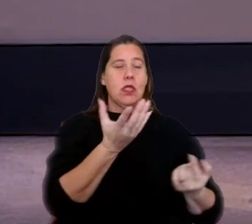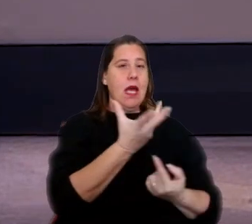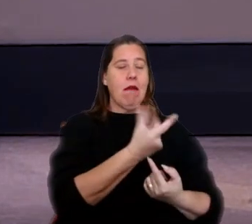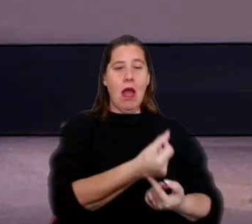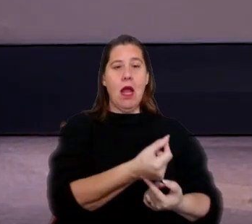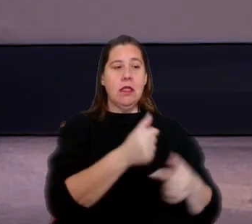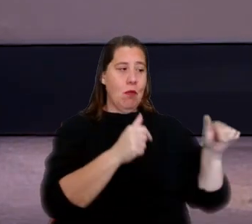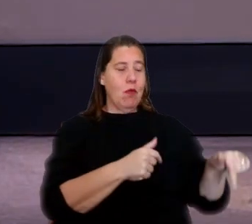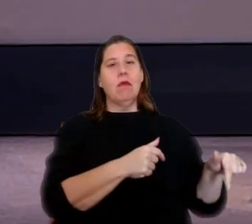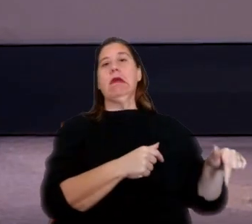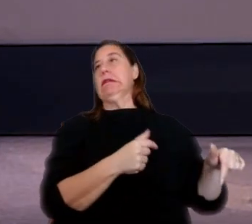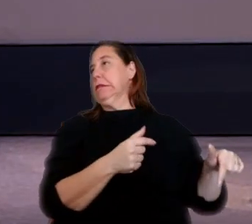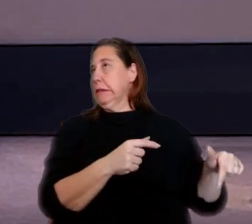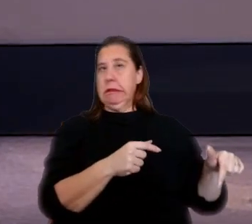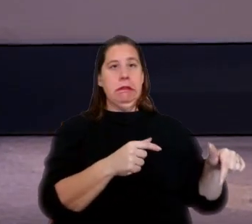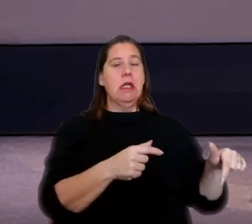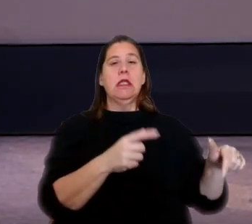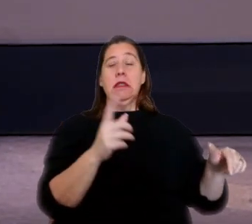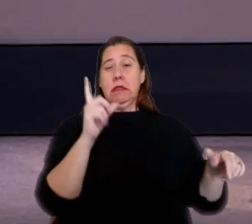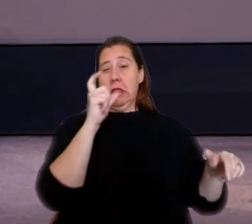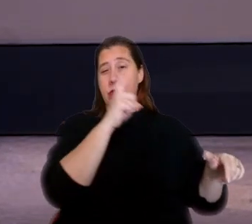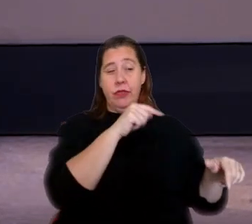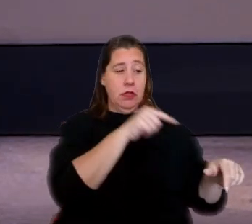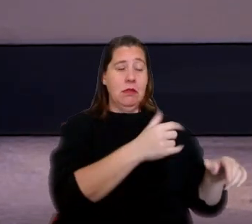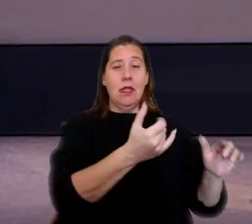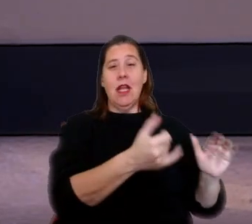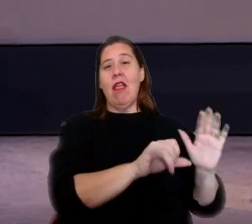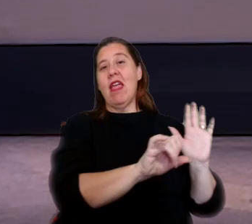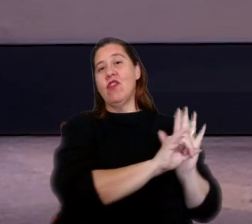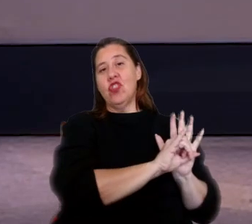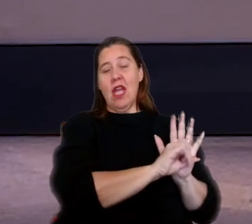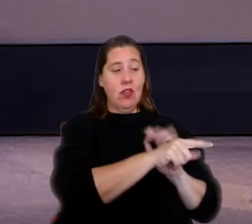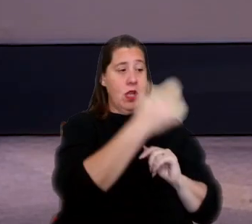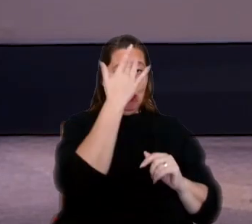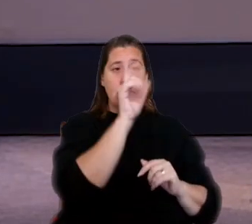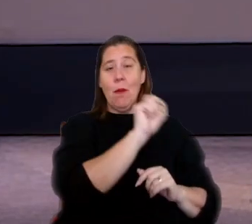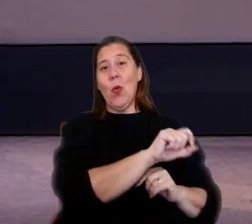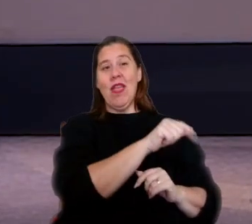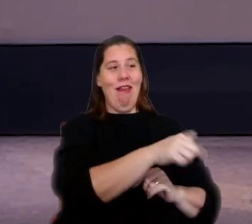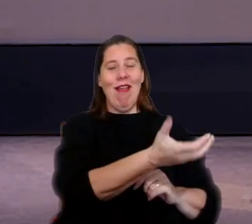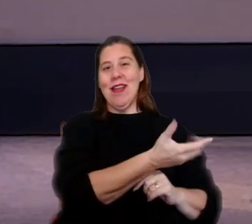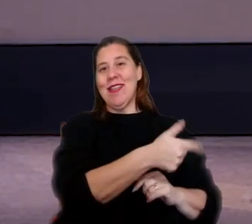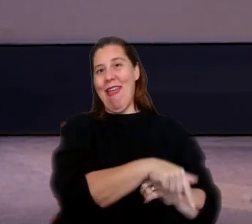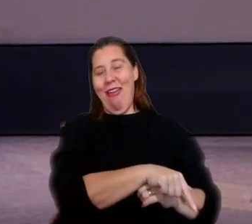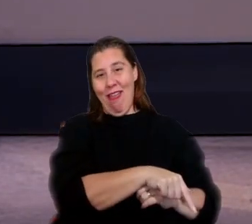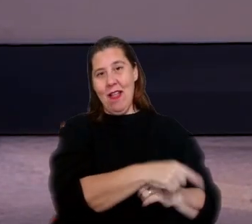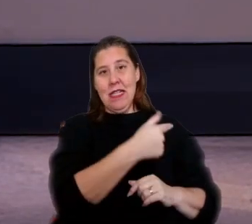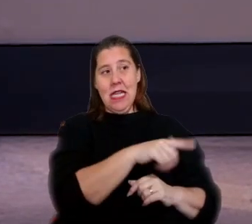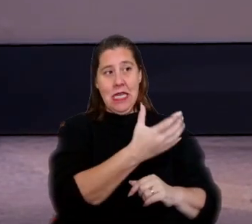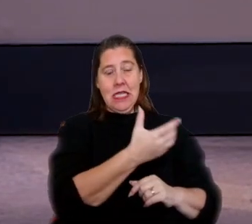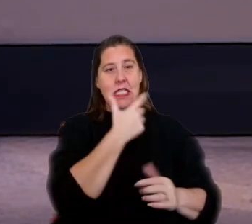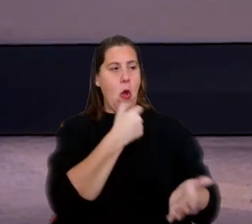jeito para a arte. Então ele está numa crise de identidade ali, pelo menos é essa forma que eu leio essa situação. Ele ainda está se descobrindo, ele não sabe